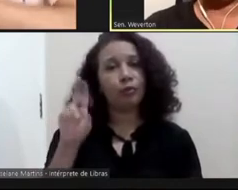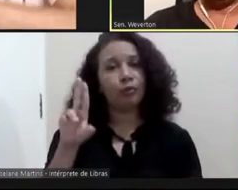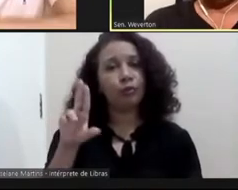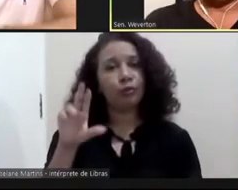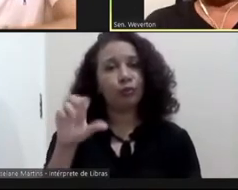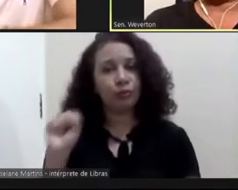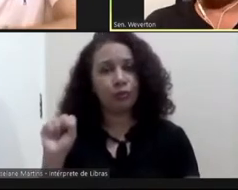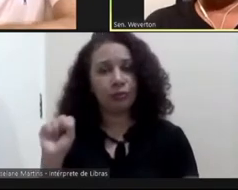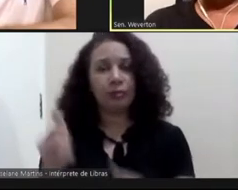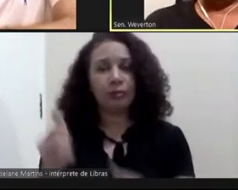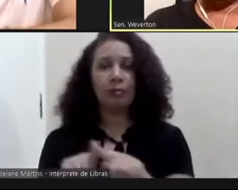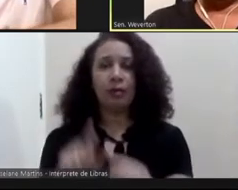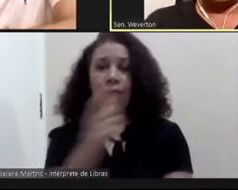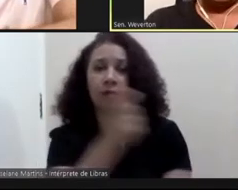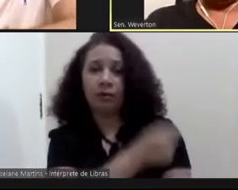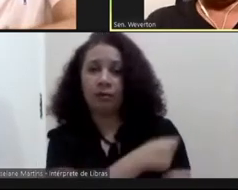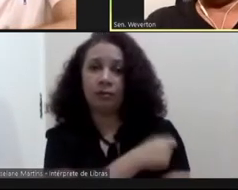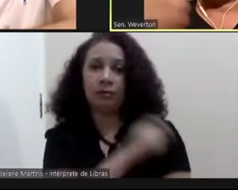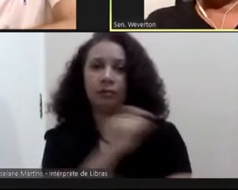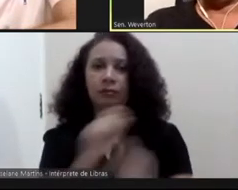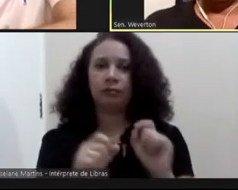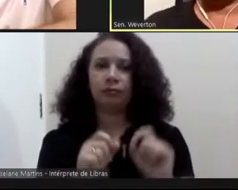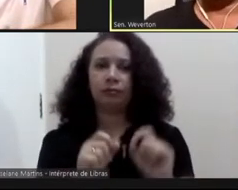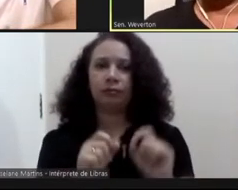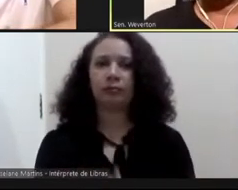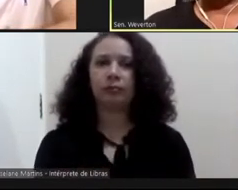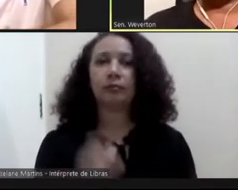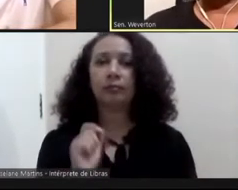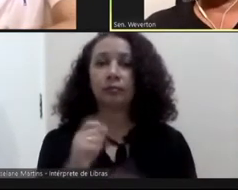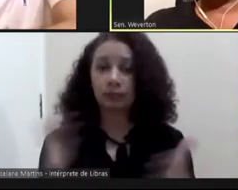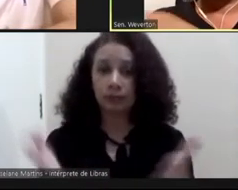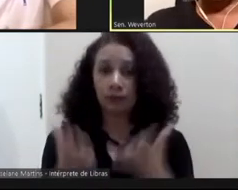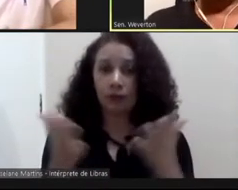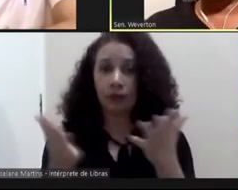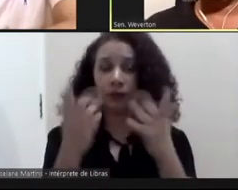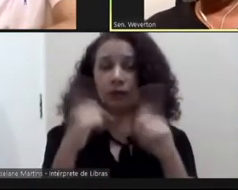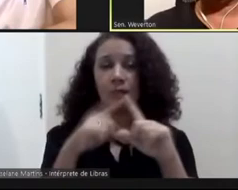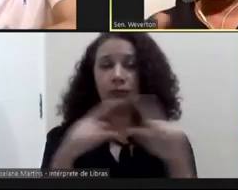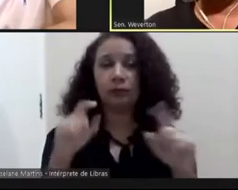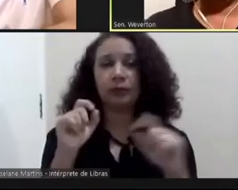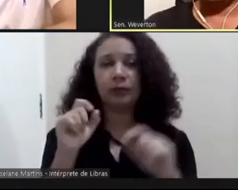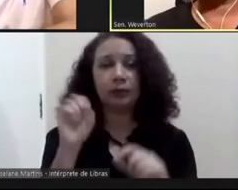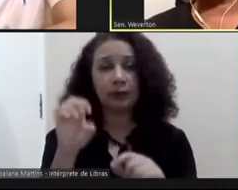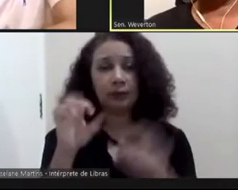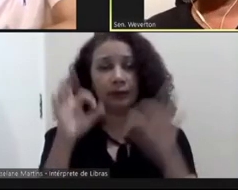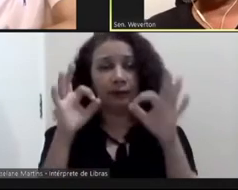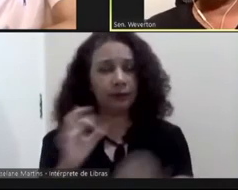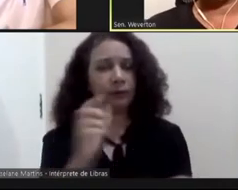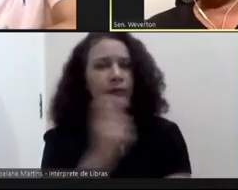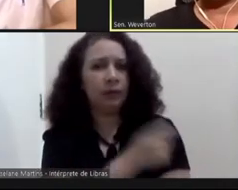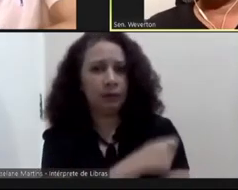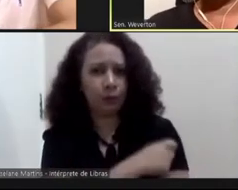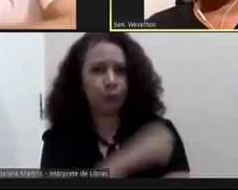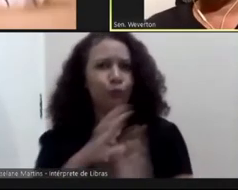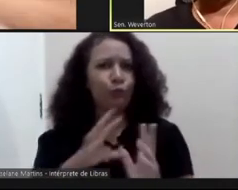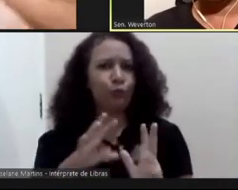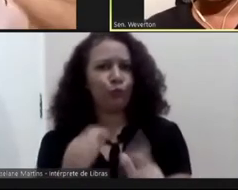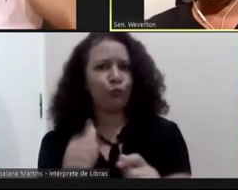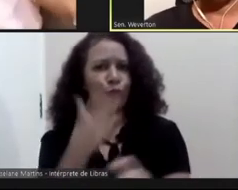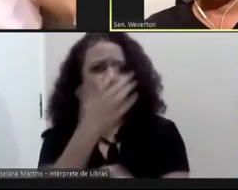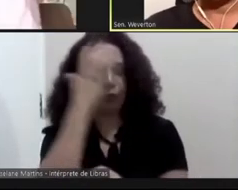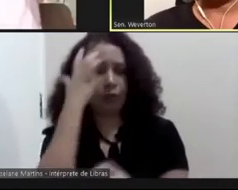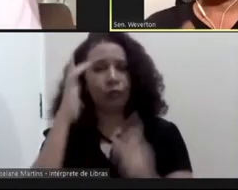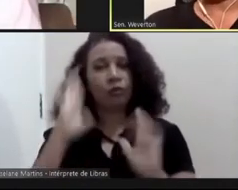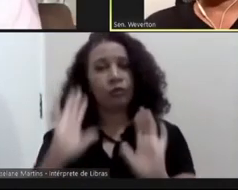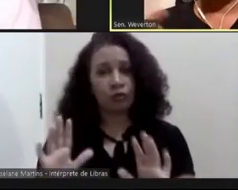de ações que precisam ser estimuladas. E eu tenho certeza que, se tivesse vacina, estava a população toda imunizada. Infelizmente, não